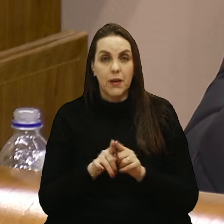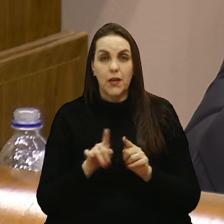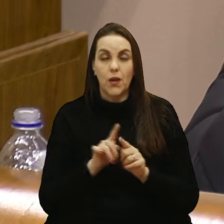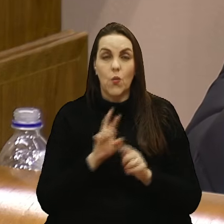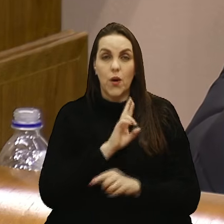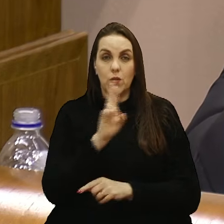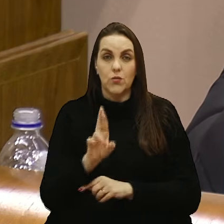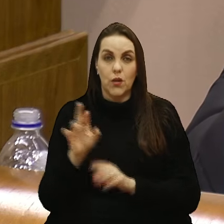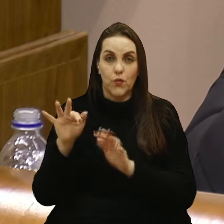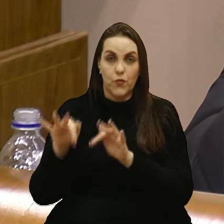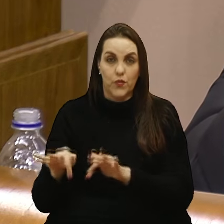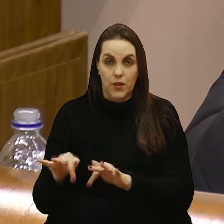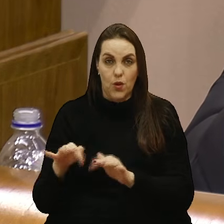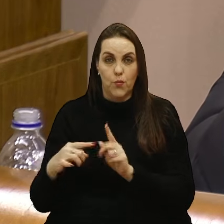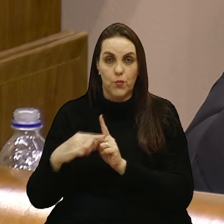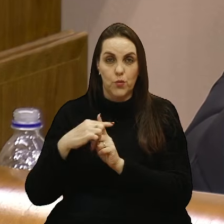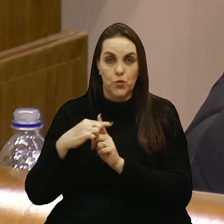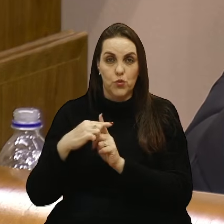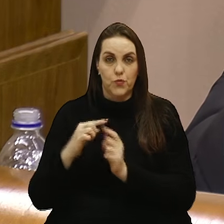Tá?